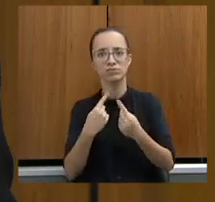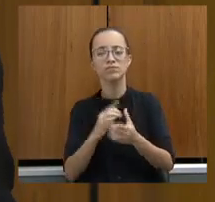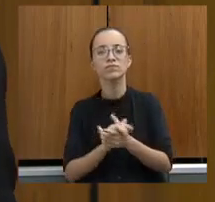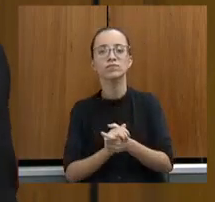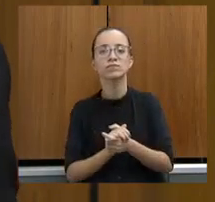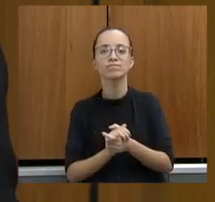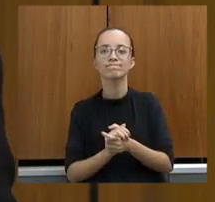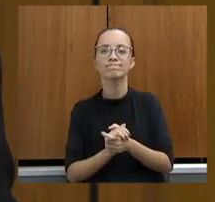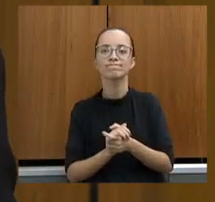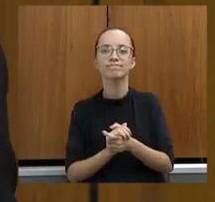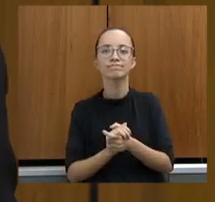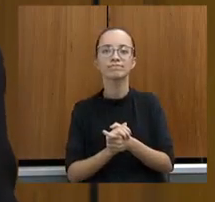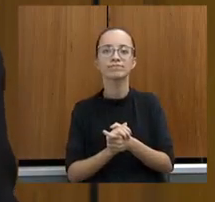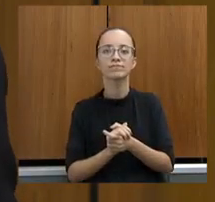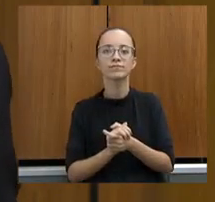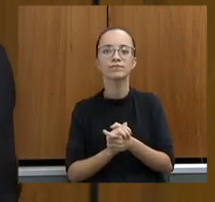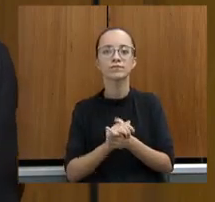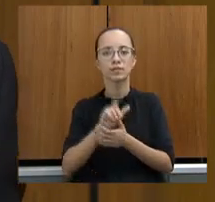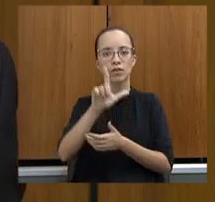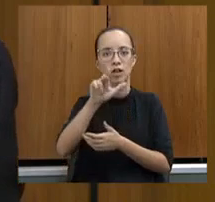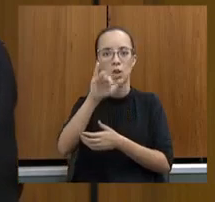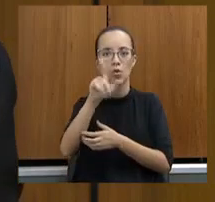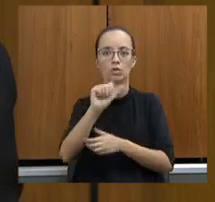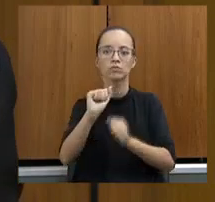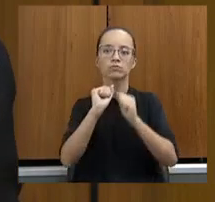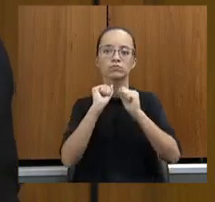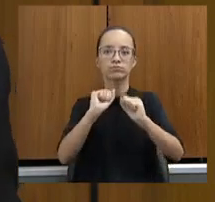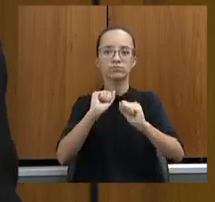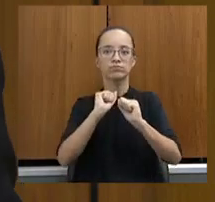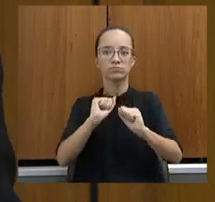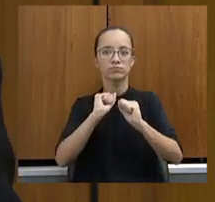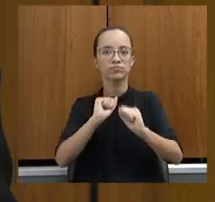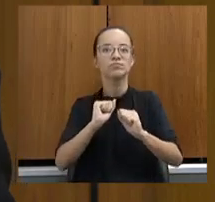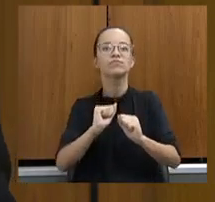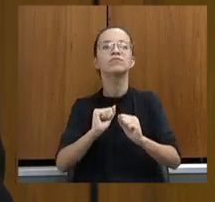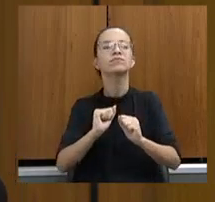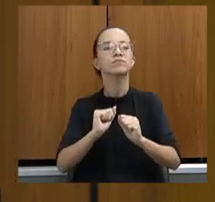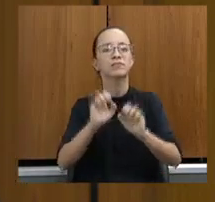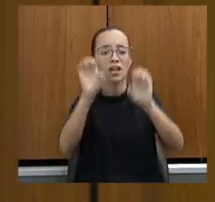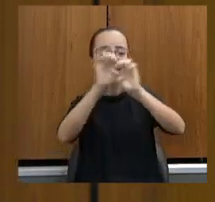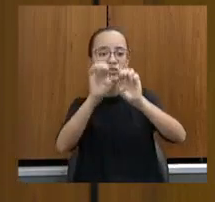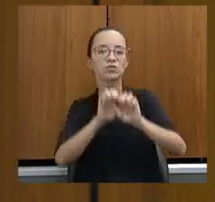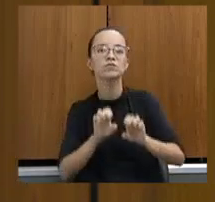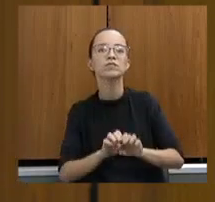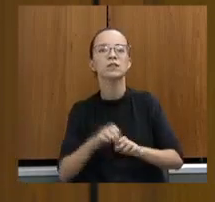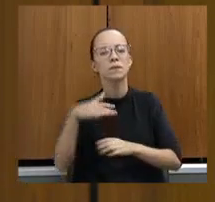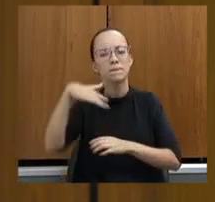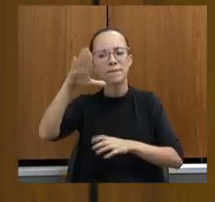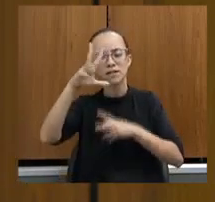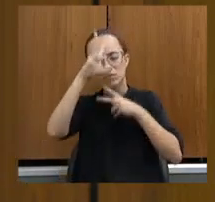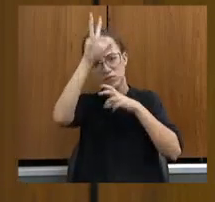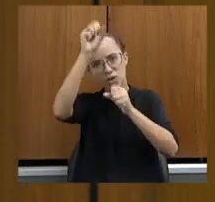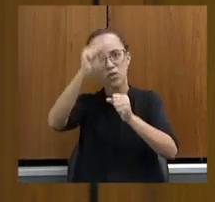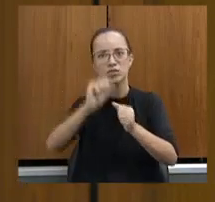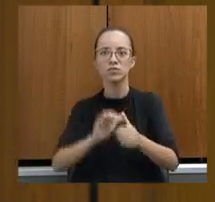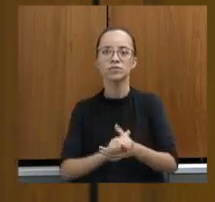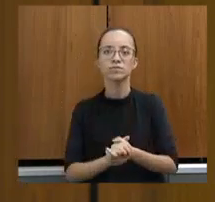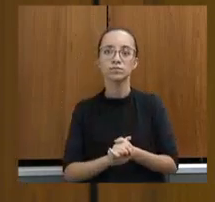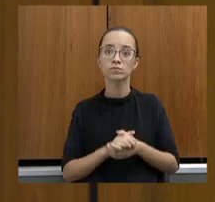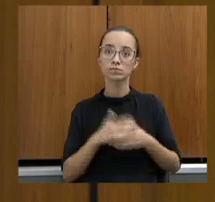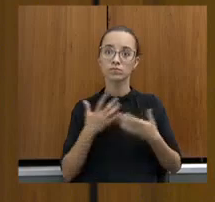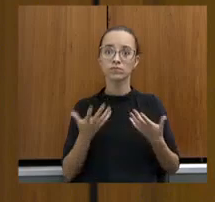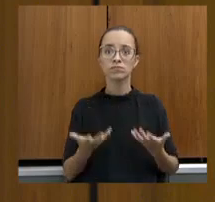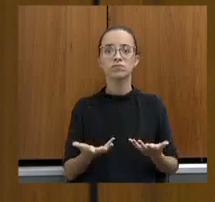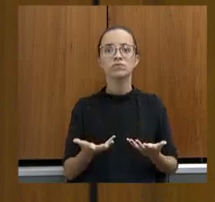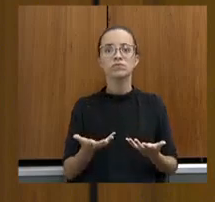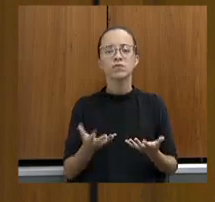eles imediatamente Luiza podia chamá-los imediatamente teríamos a estrutura mais forte então só